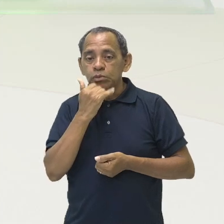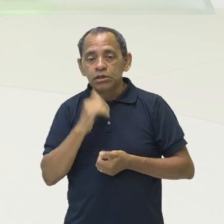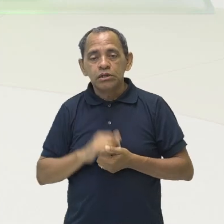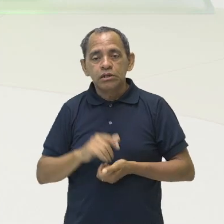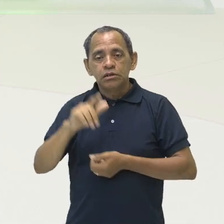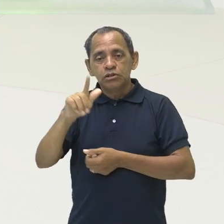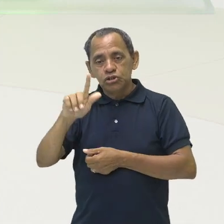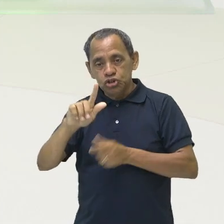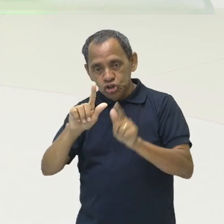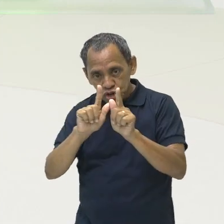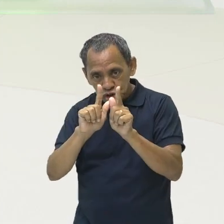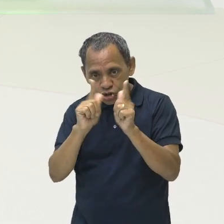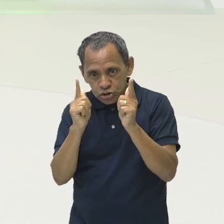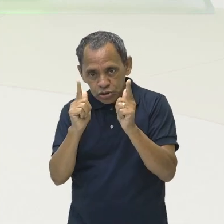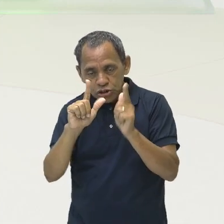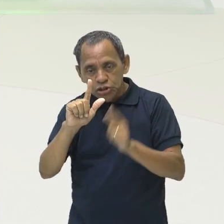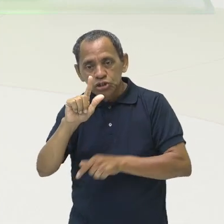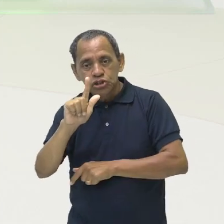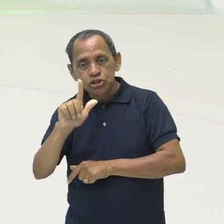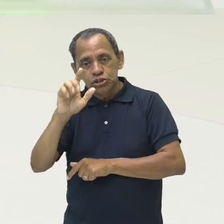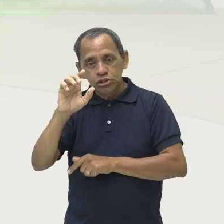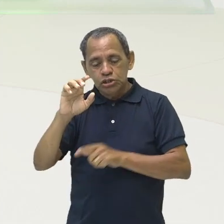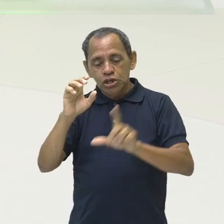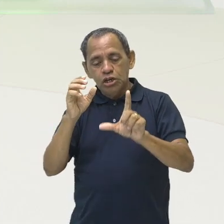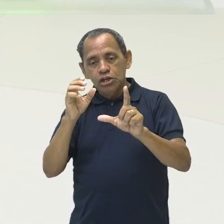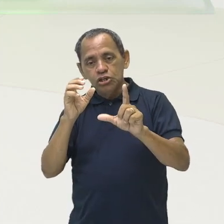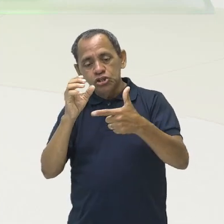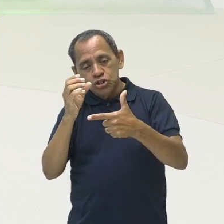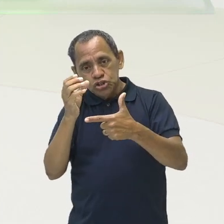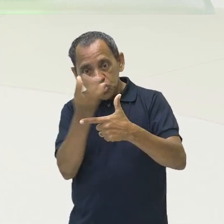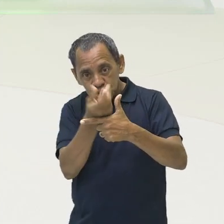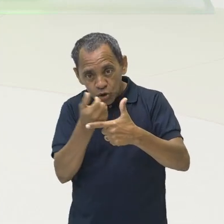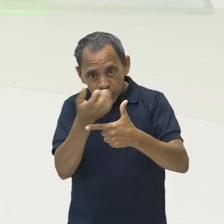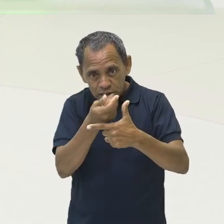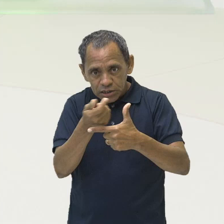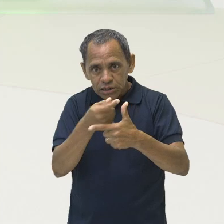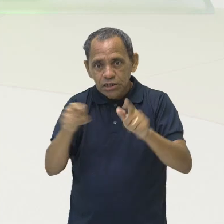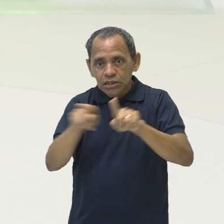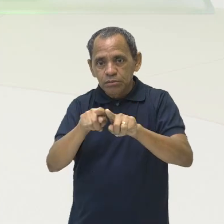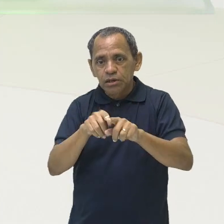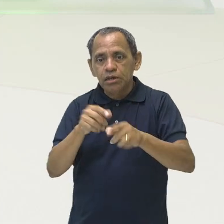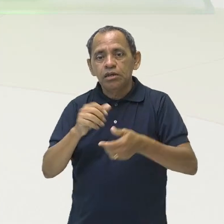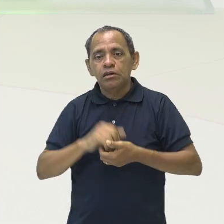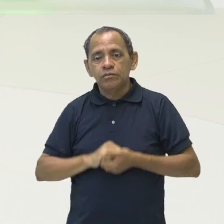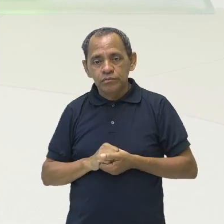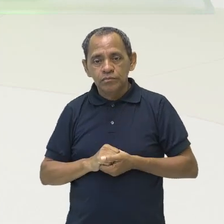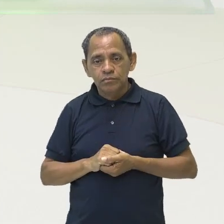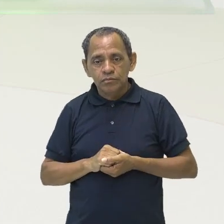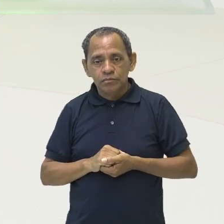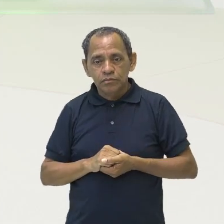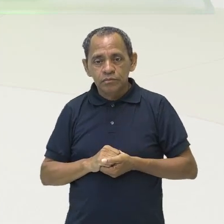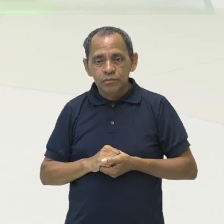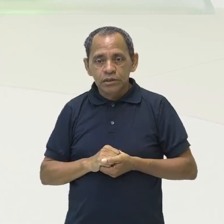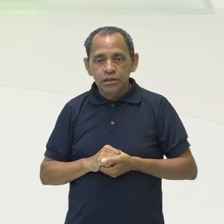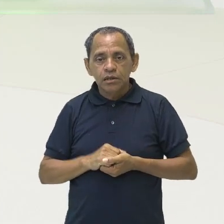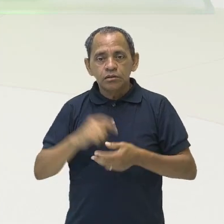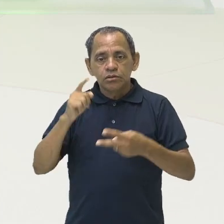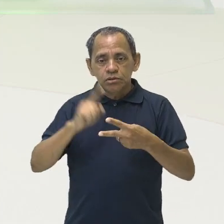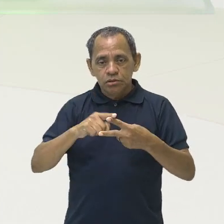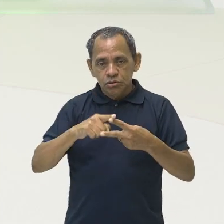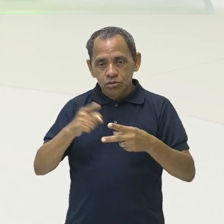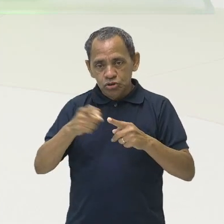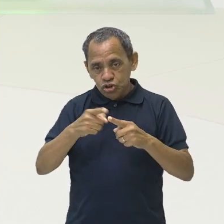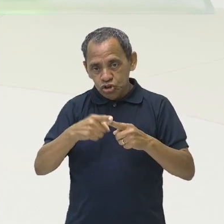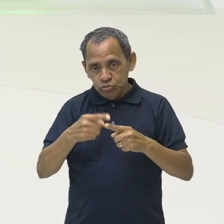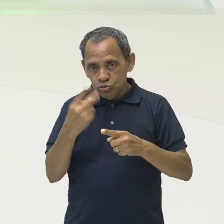Então, cada cantinho desse aí tem um carbono que vocês podem observar representado aqui acima. Então, existem 2 tipos de cadeias.